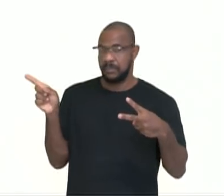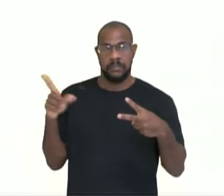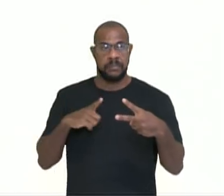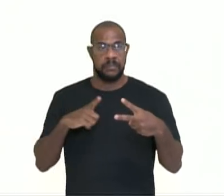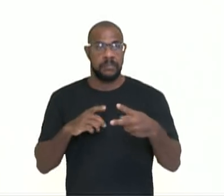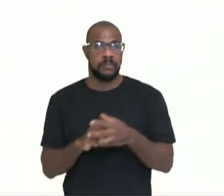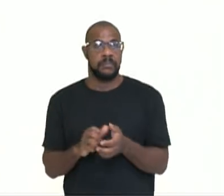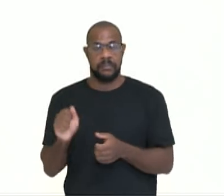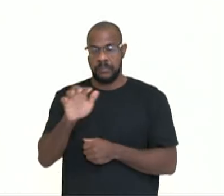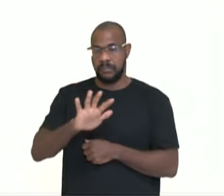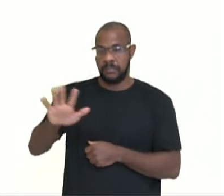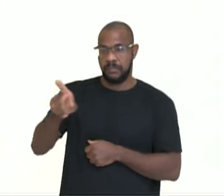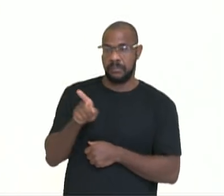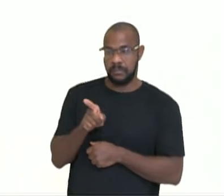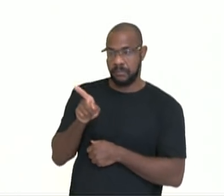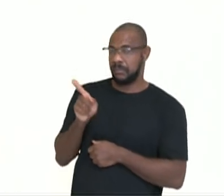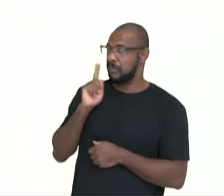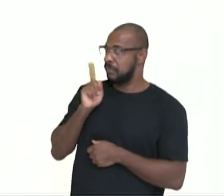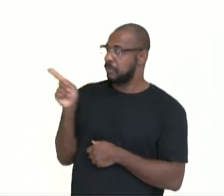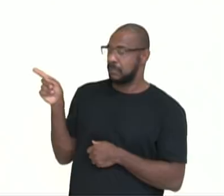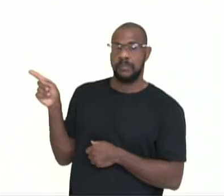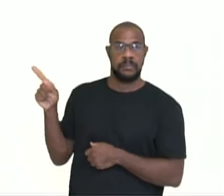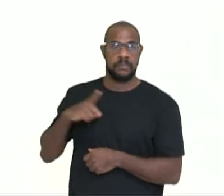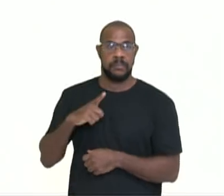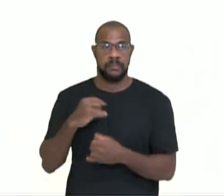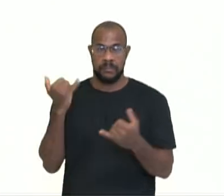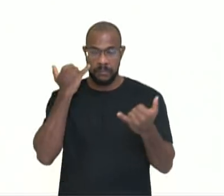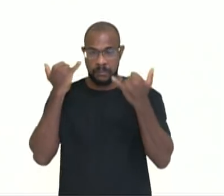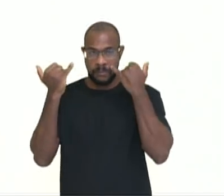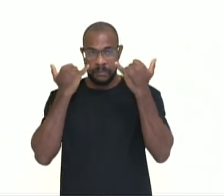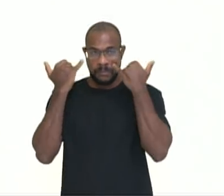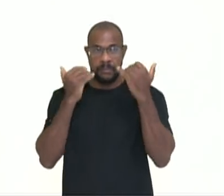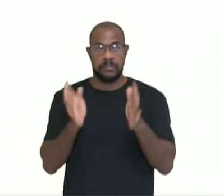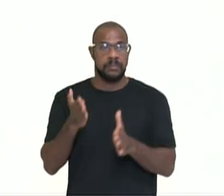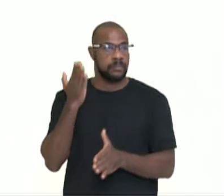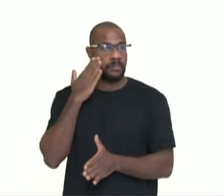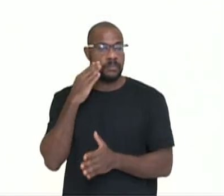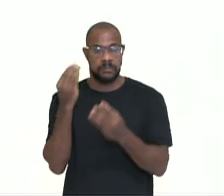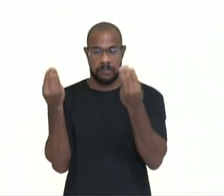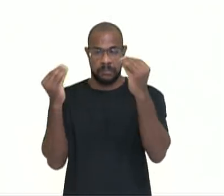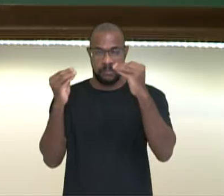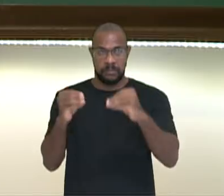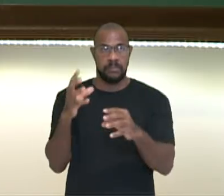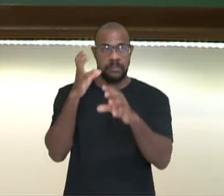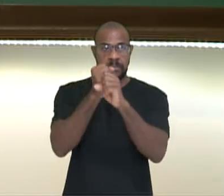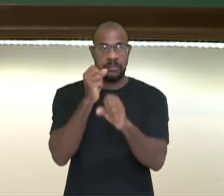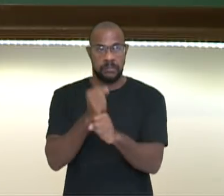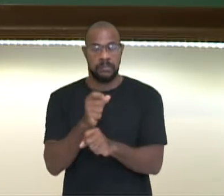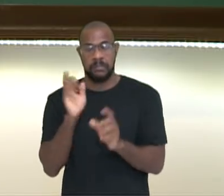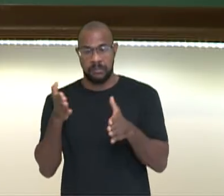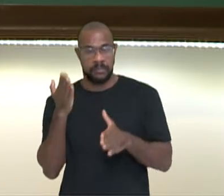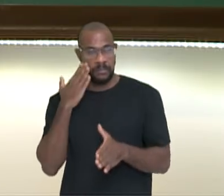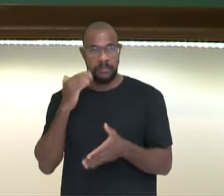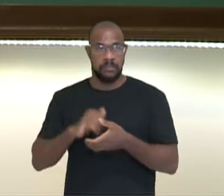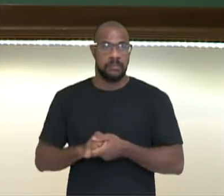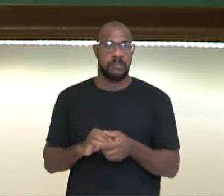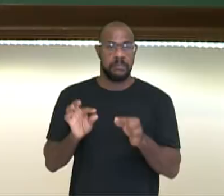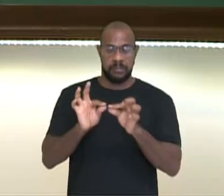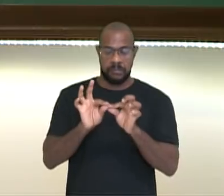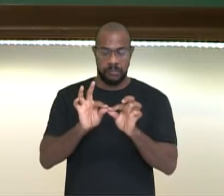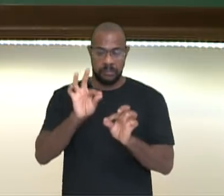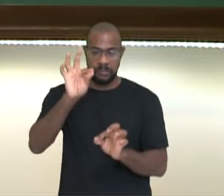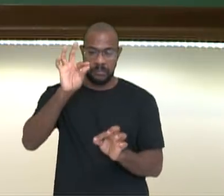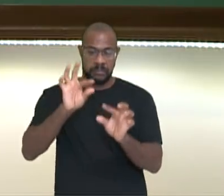na hora de vocês resolverem, vocês já têm aqui os dados, vocês já sabem que o que vocês querem calcular aqui é o comprimento desse